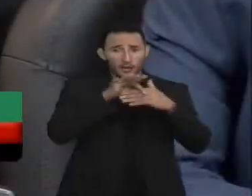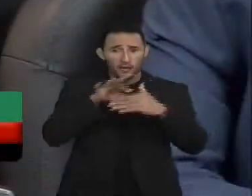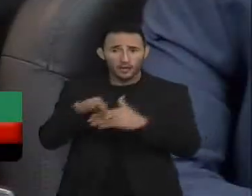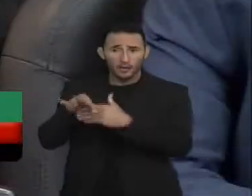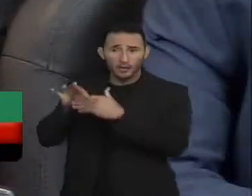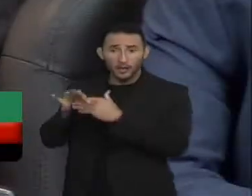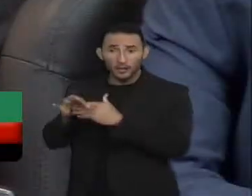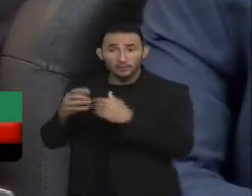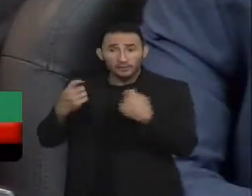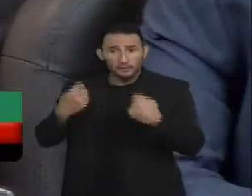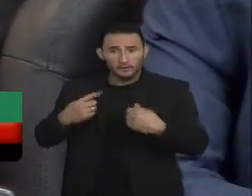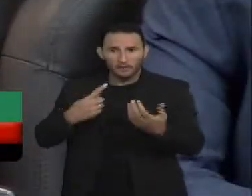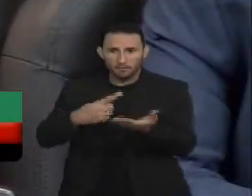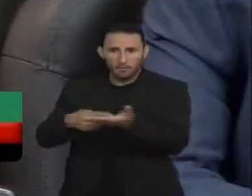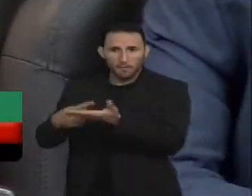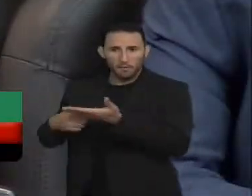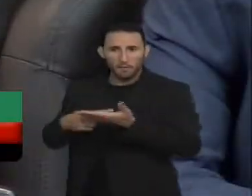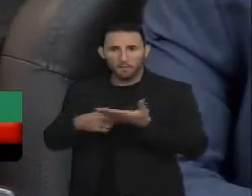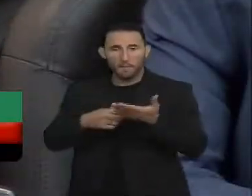item.